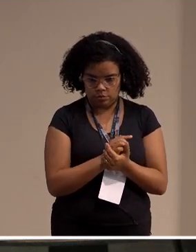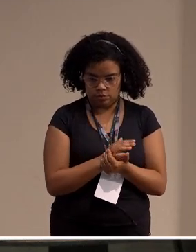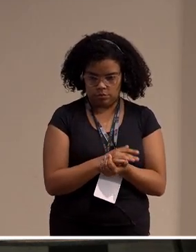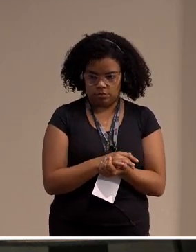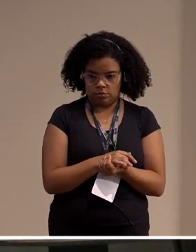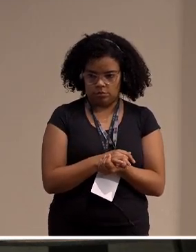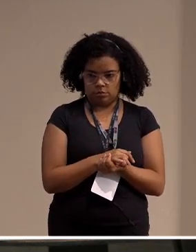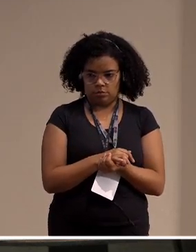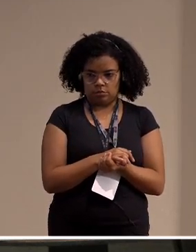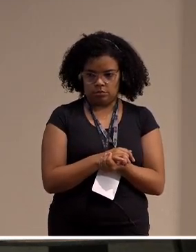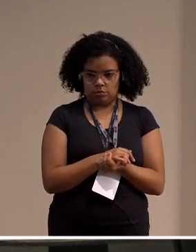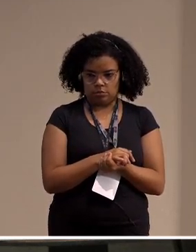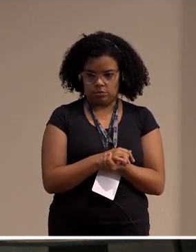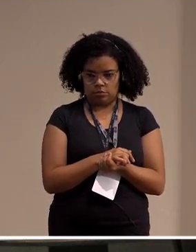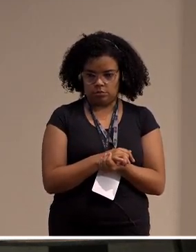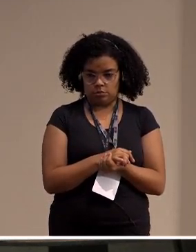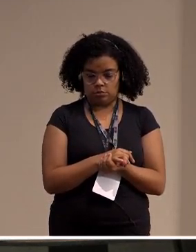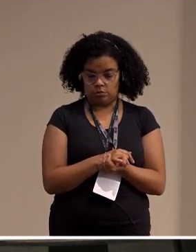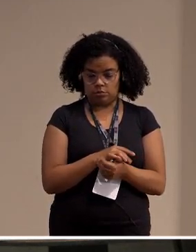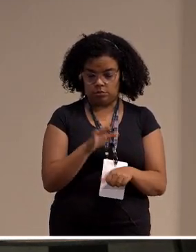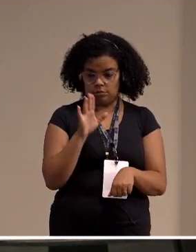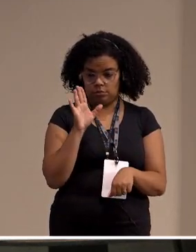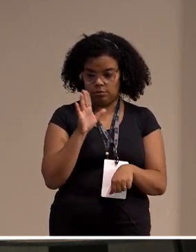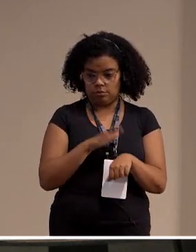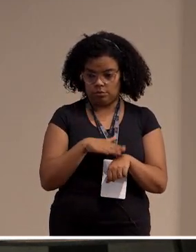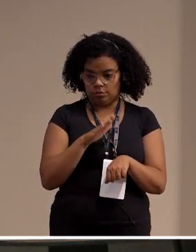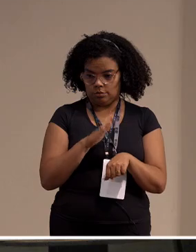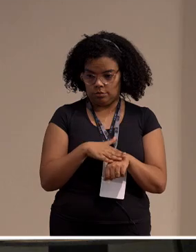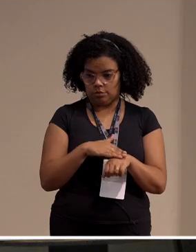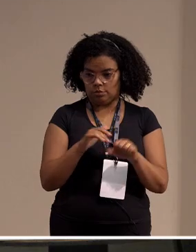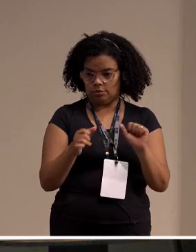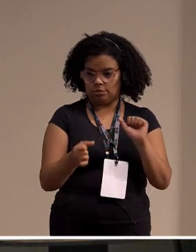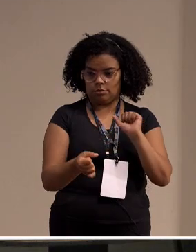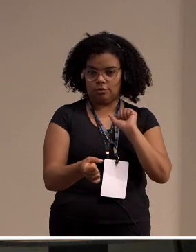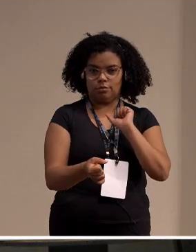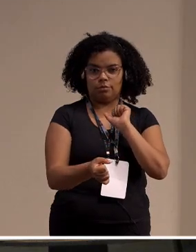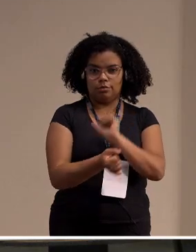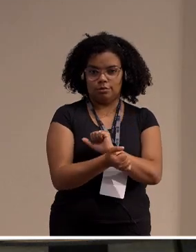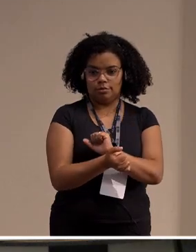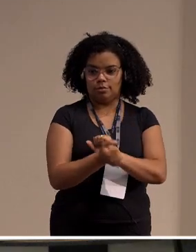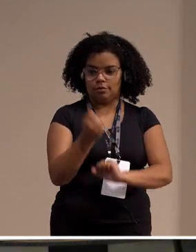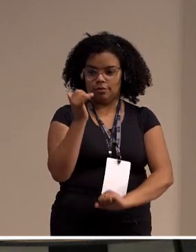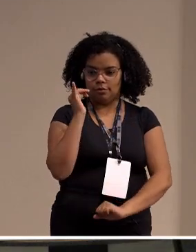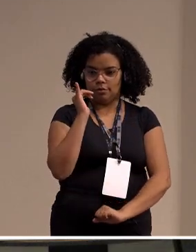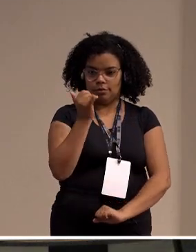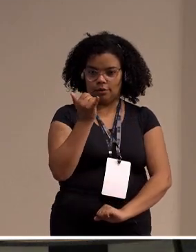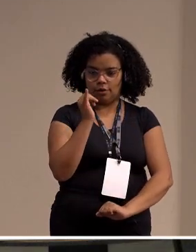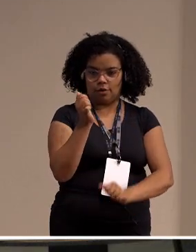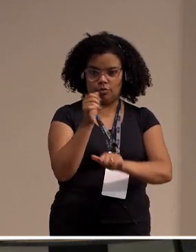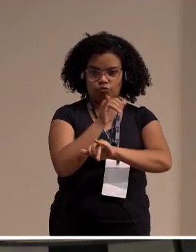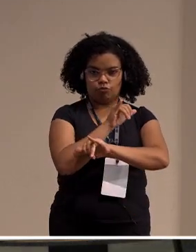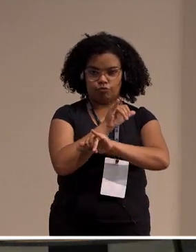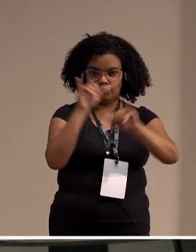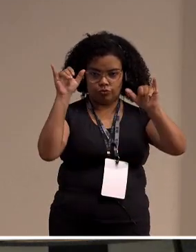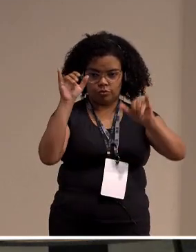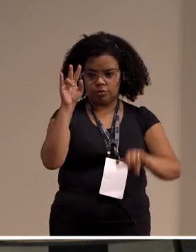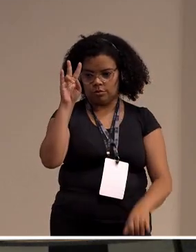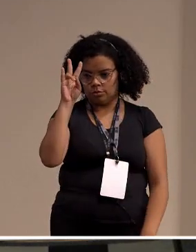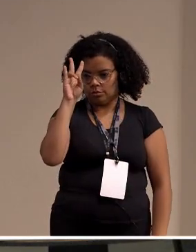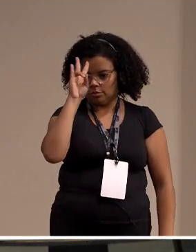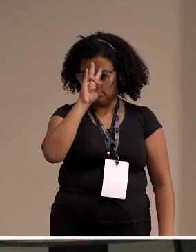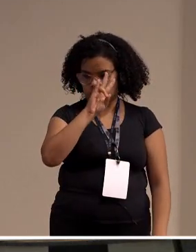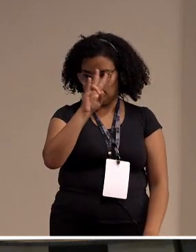por pessoas que foram escravizadas e conseguiram fugir e contar suas histórias, ou também feita por